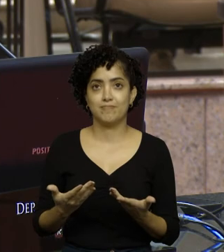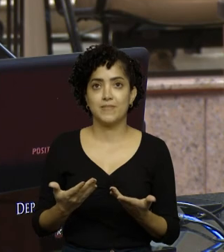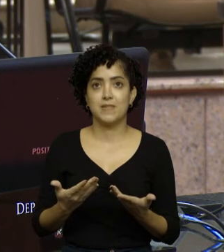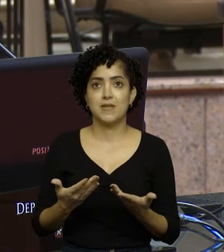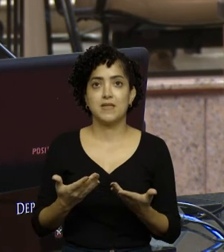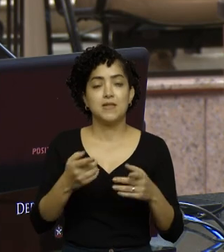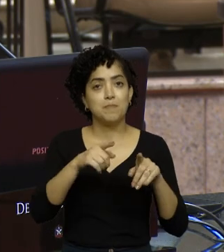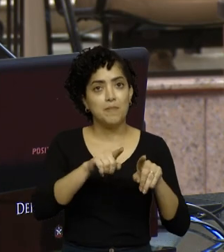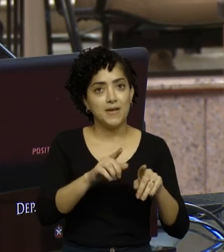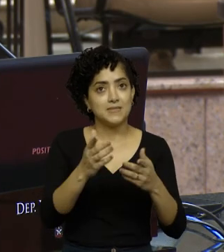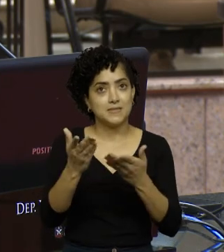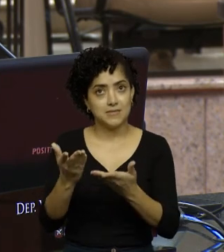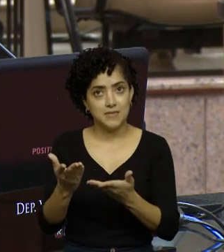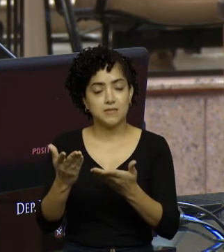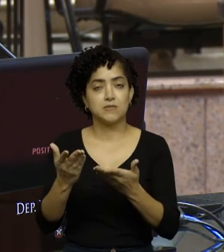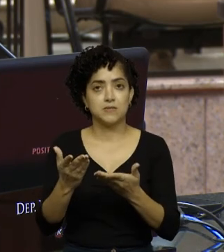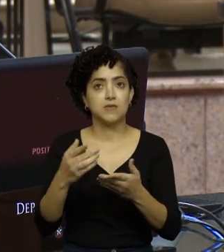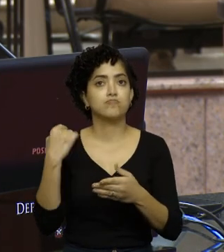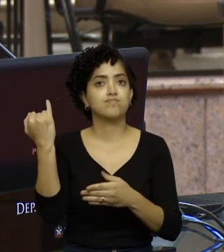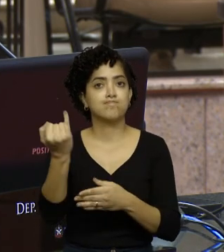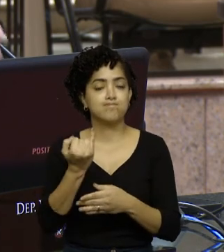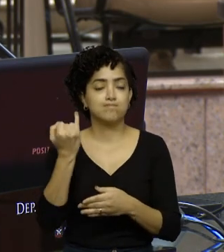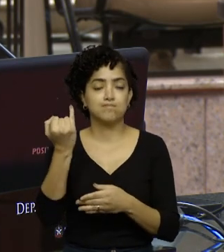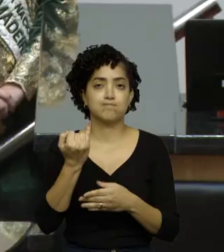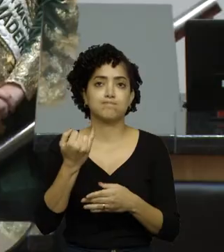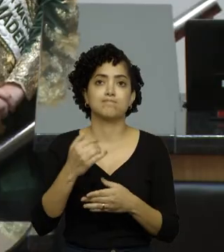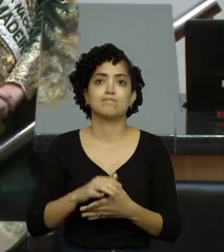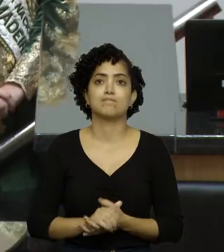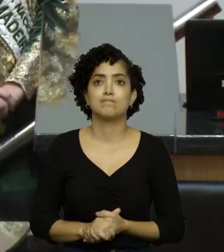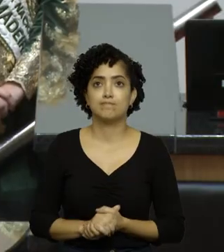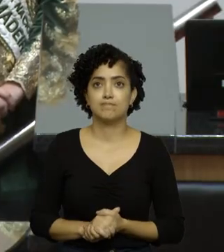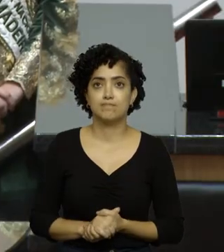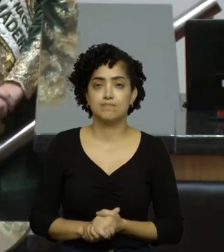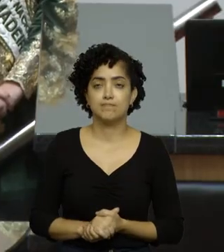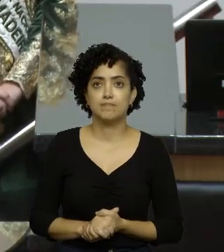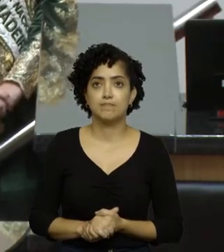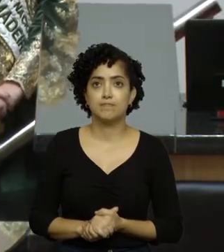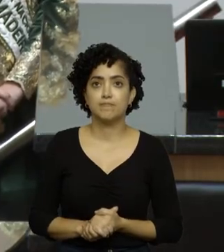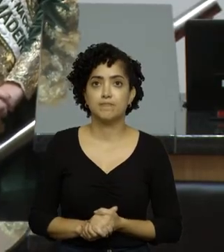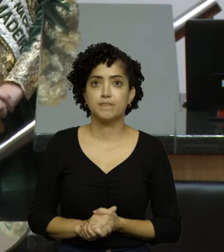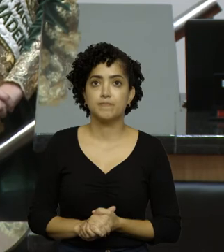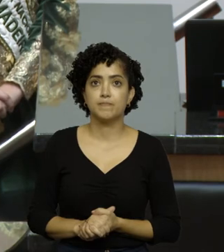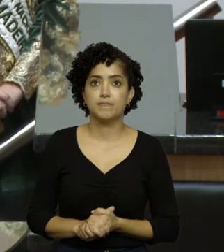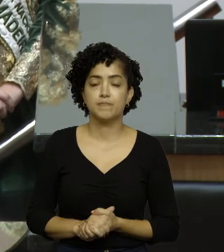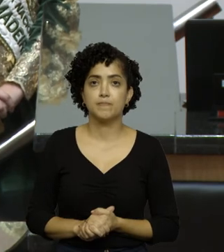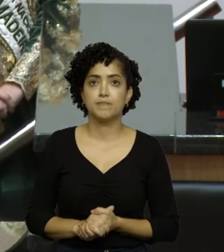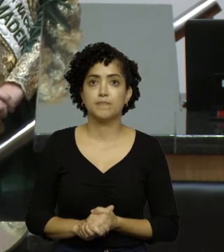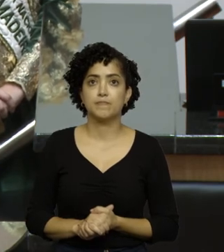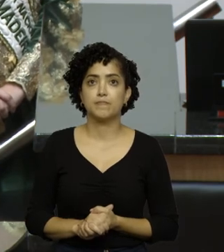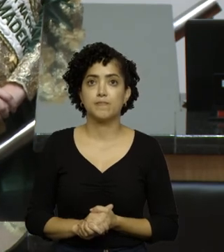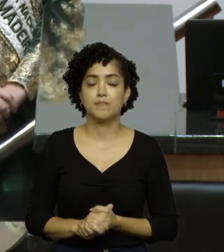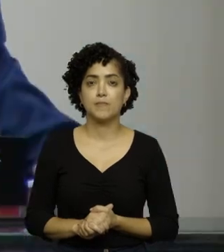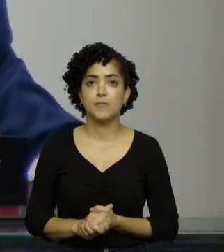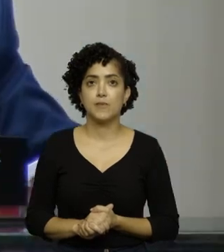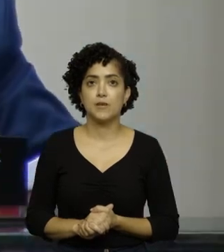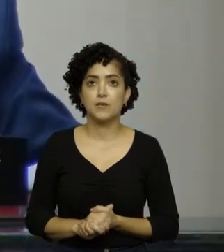parceiro desse importante município do nosso estado. Muito obrigado. Obrigado, deputado